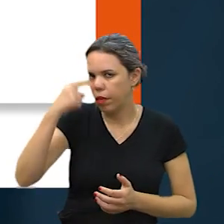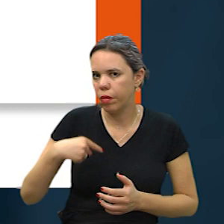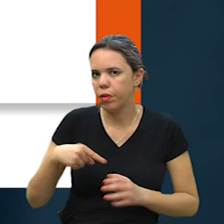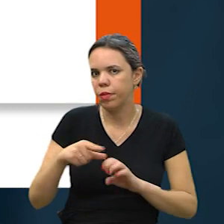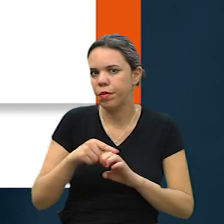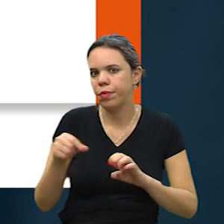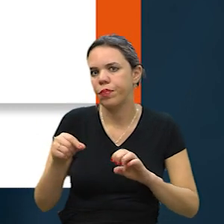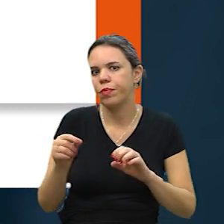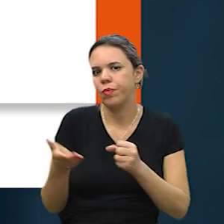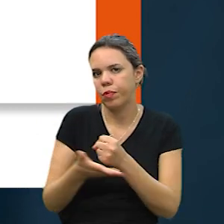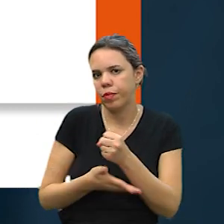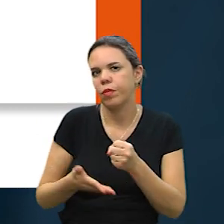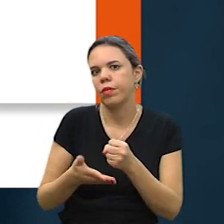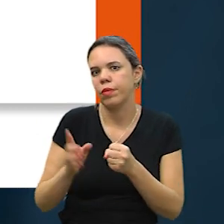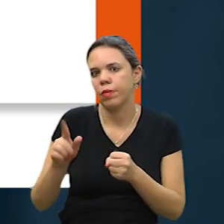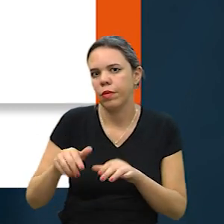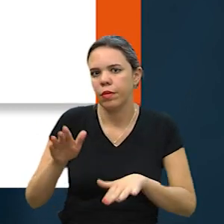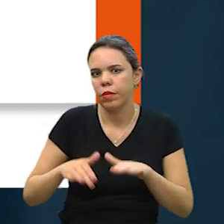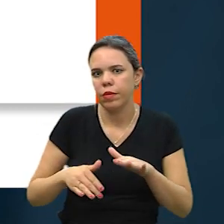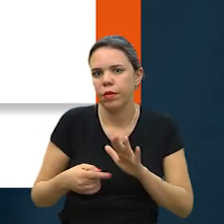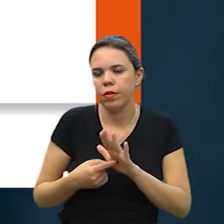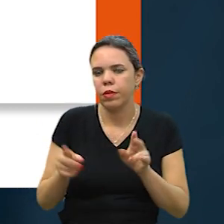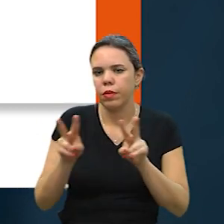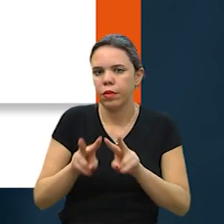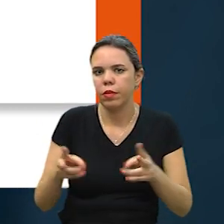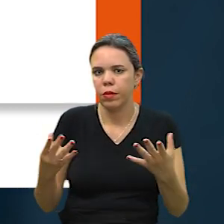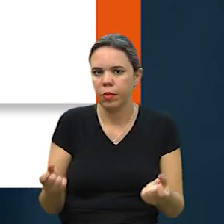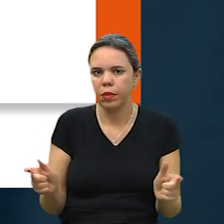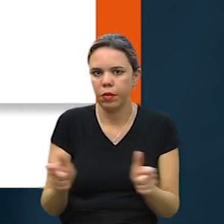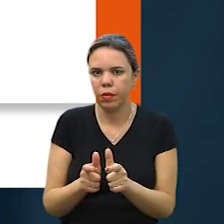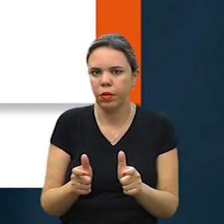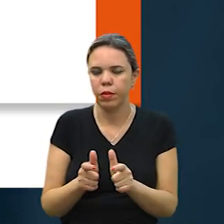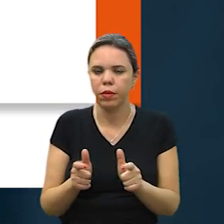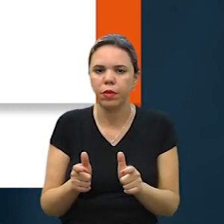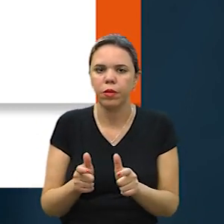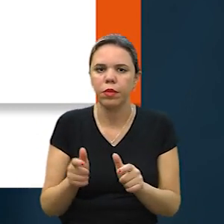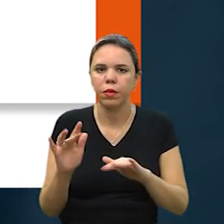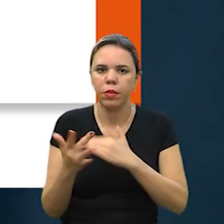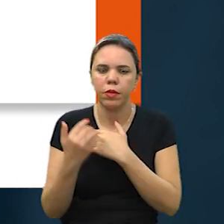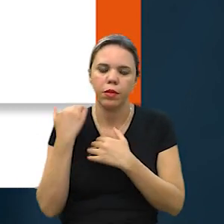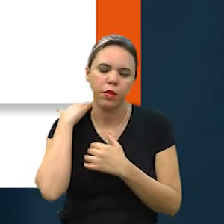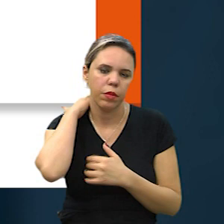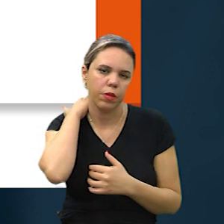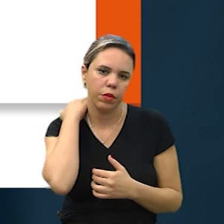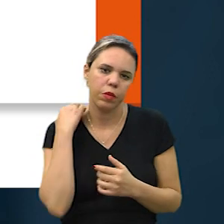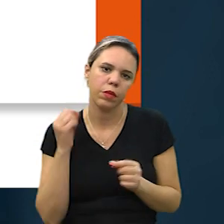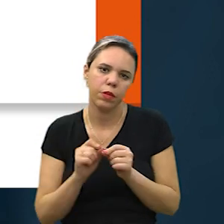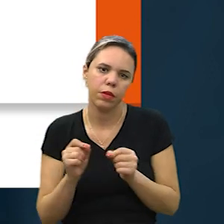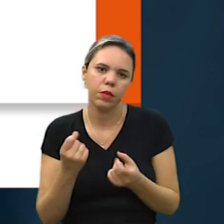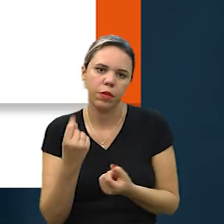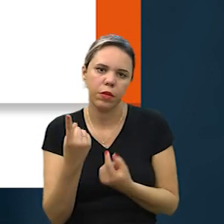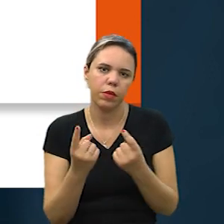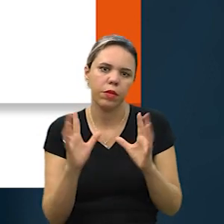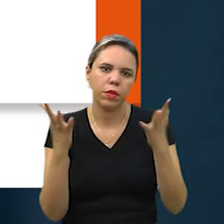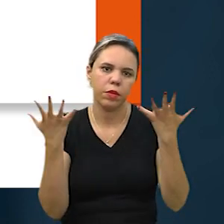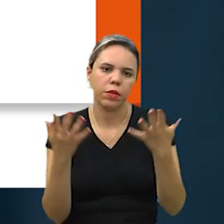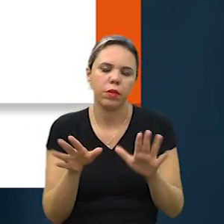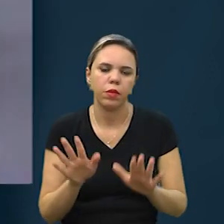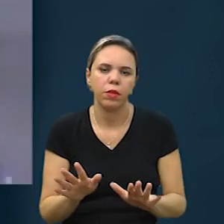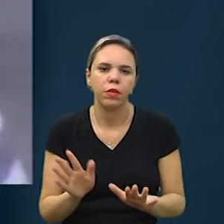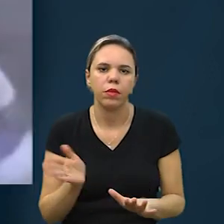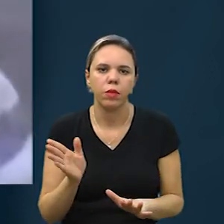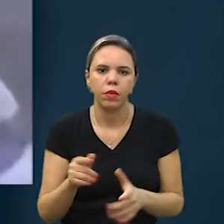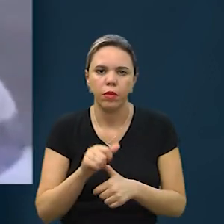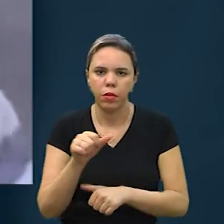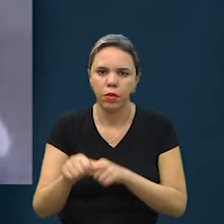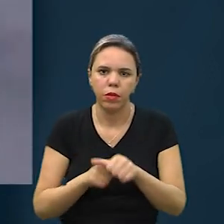perfil de microempresa, né? Por isso que às vezes há pouca visibilidade de mídia ou pouca visibilidade em alguns eventos,